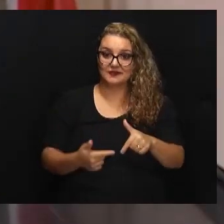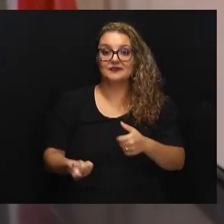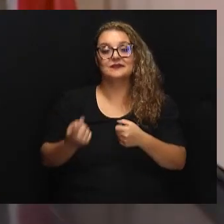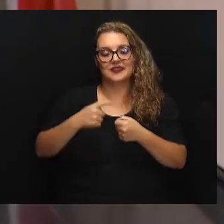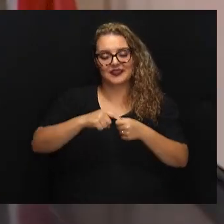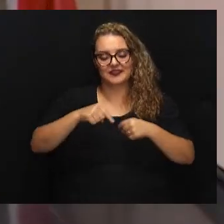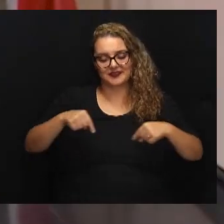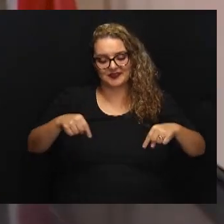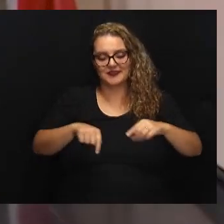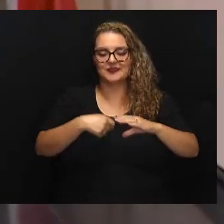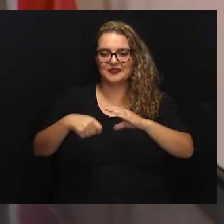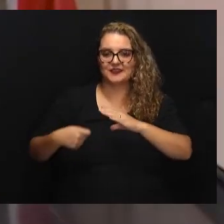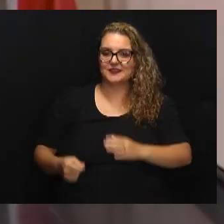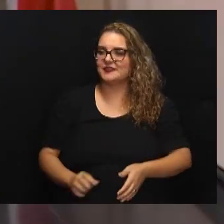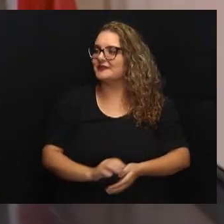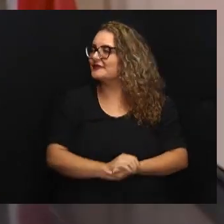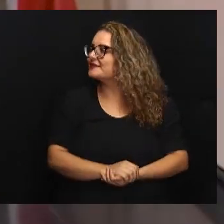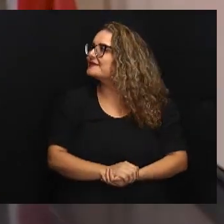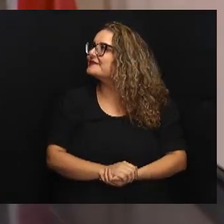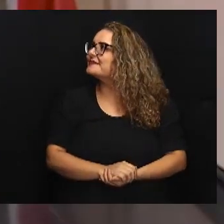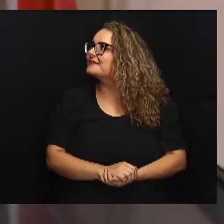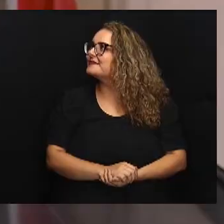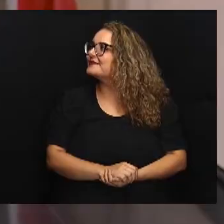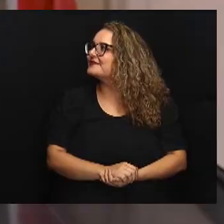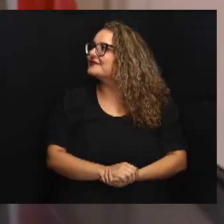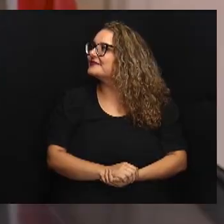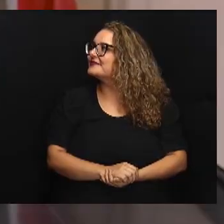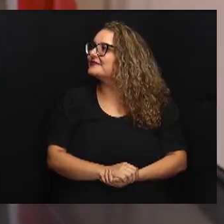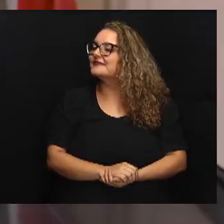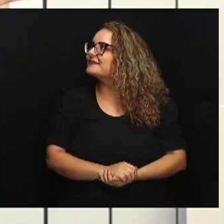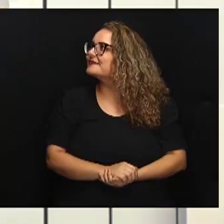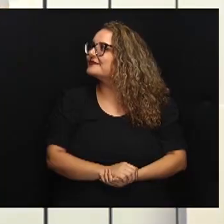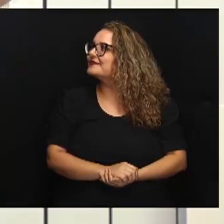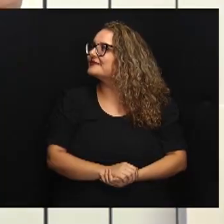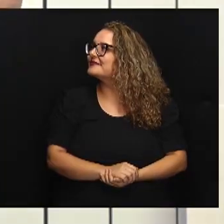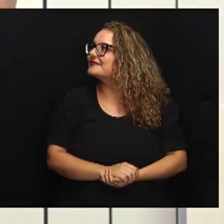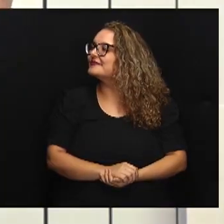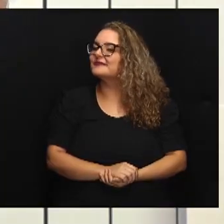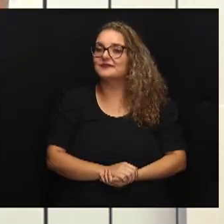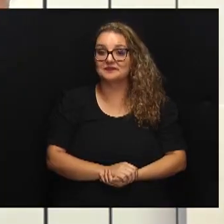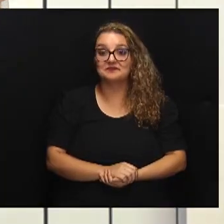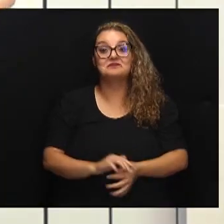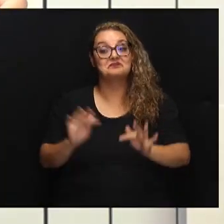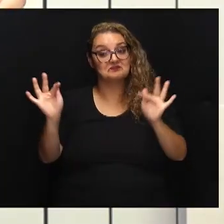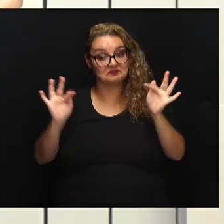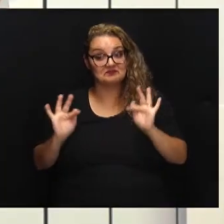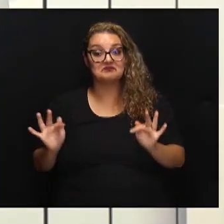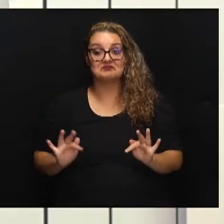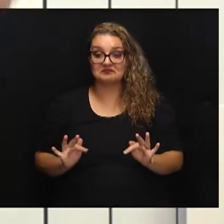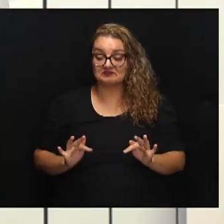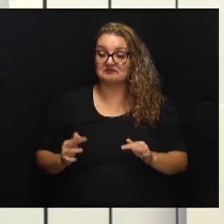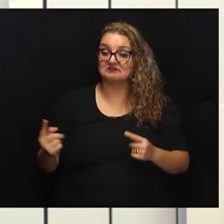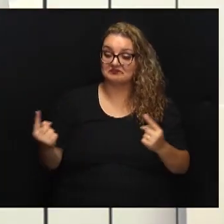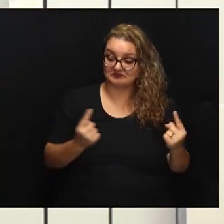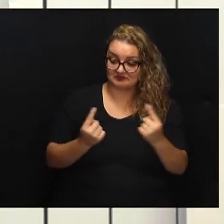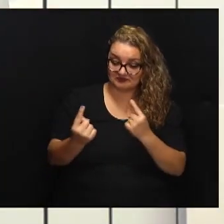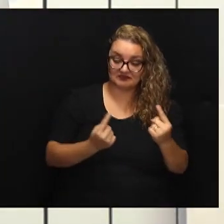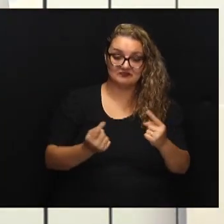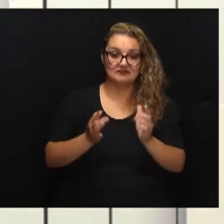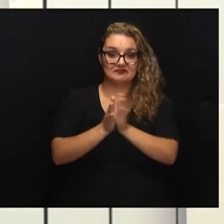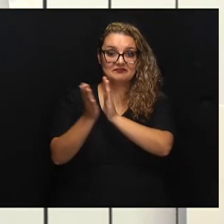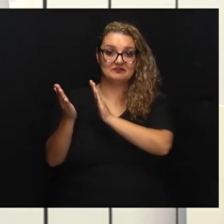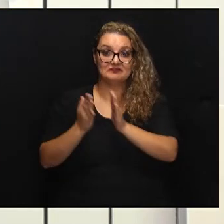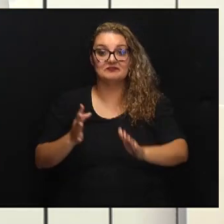ainda para estudos e trabalho. Eu volto com você aí no estúdio. Eu fico feliz com essa procura na biblioteca,